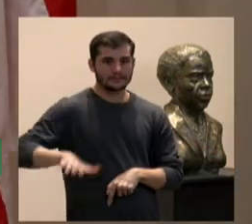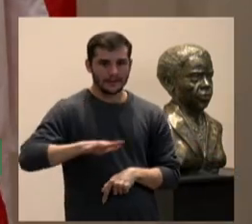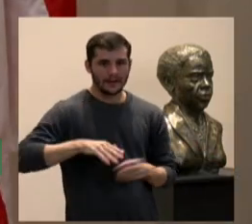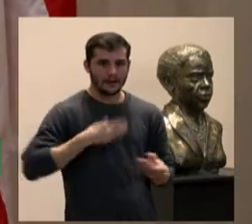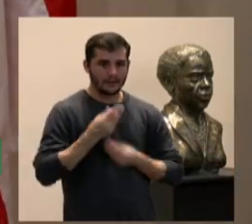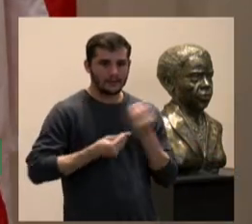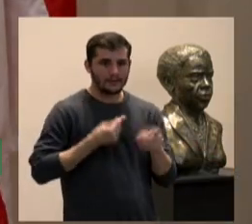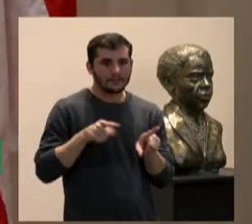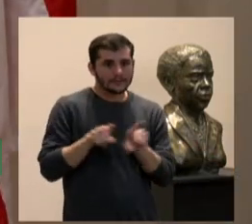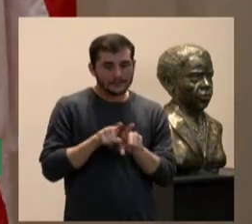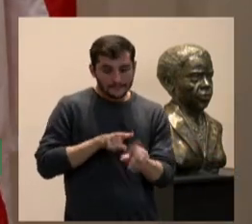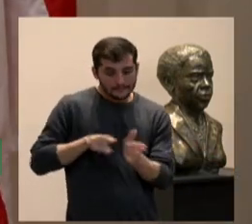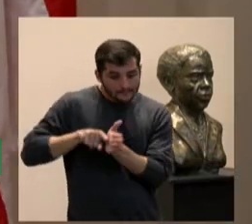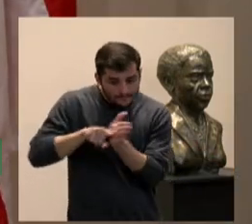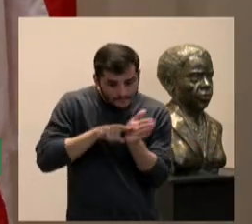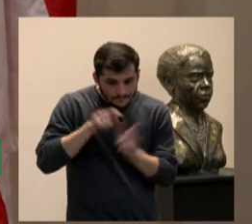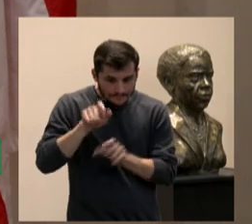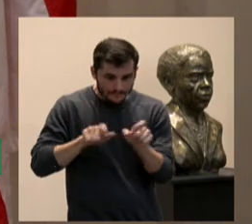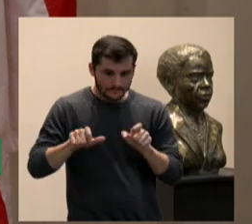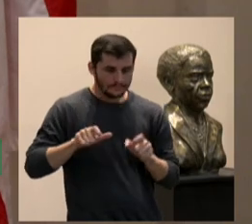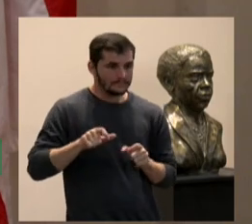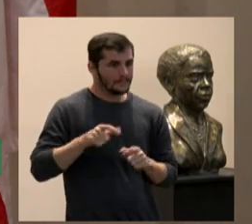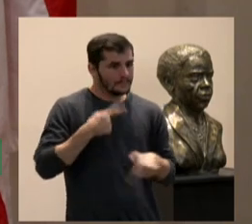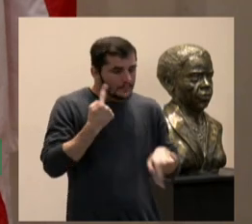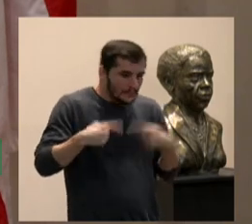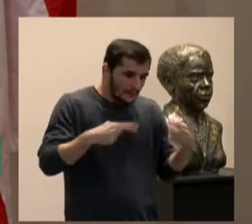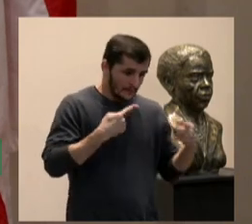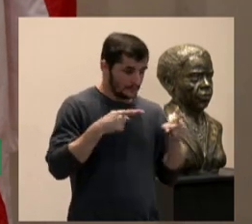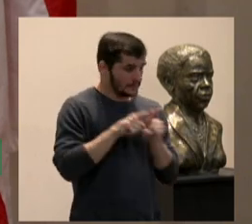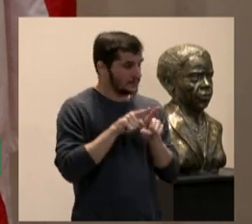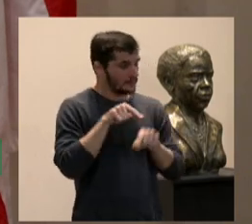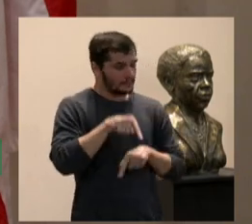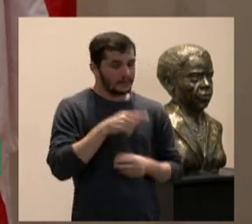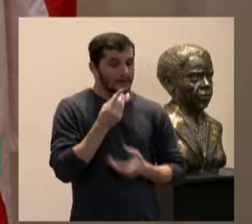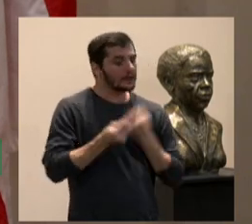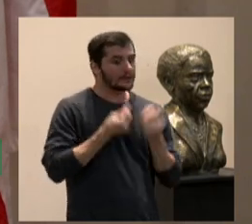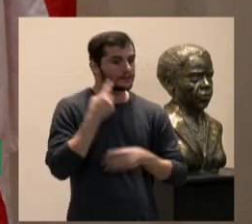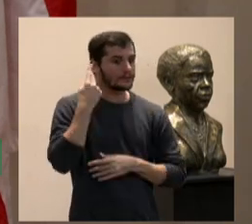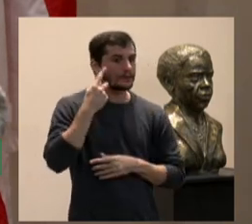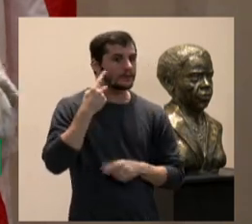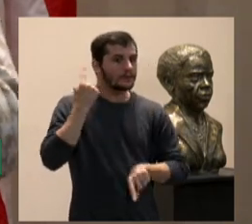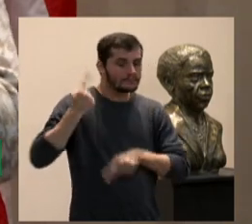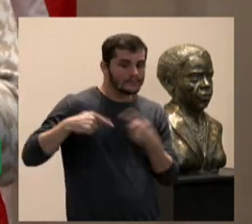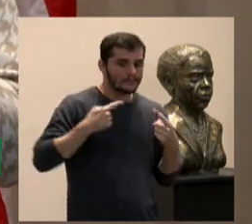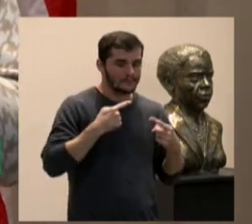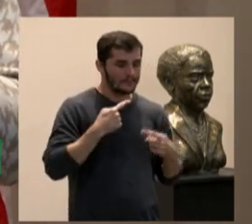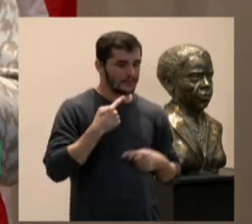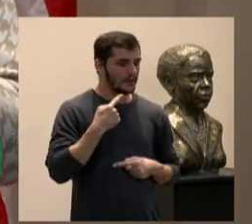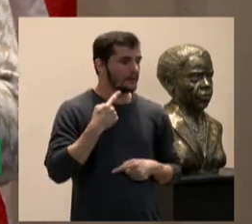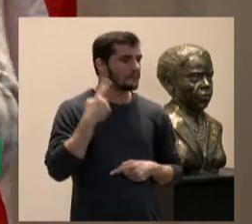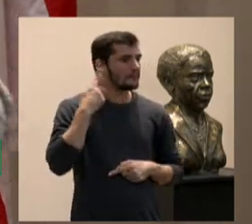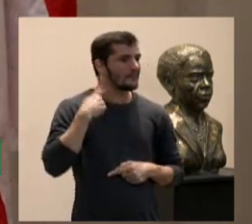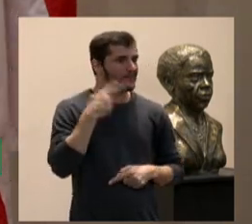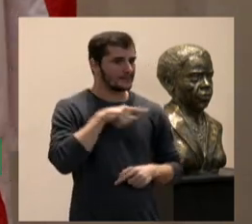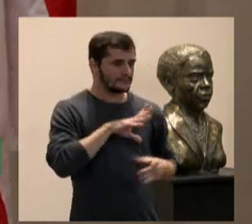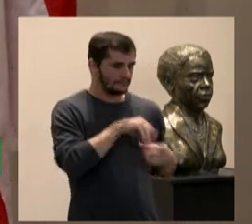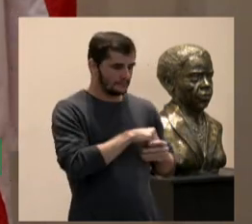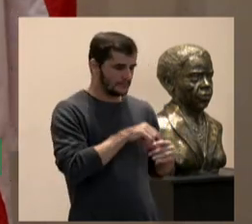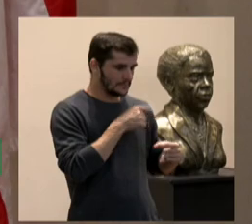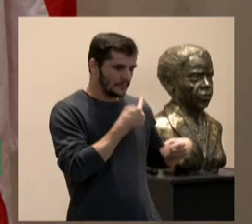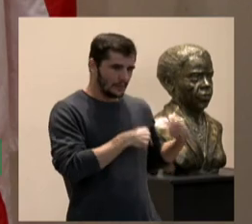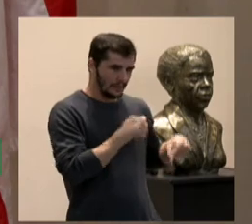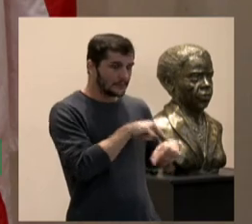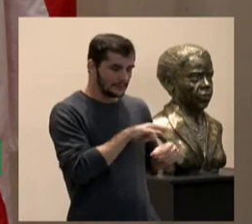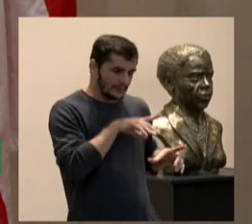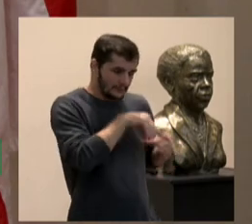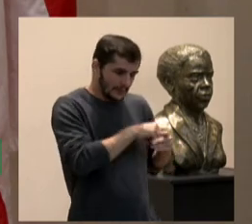os pesquisadores que estão discutindo e debatendo a questão das políticas educacionais. Em segundo lugar, dizer que, assim